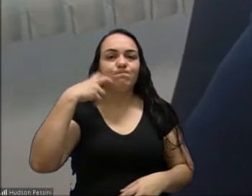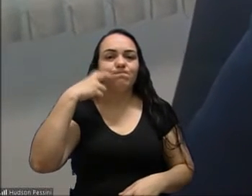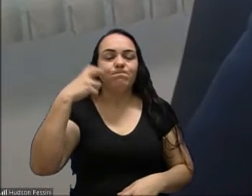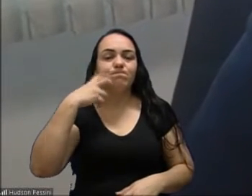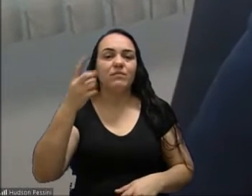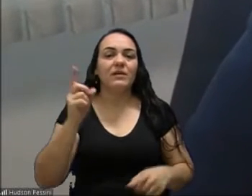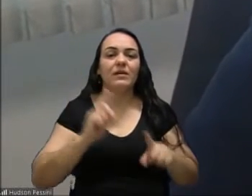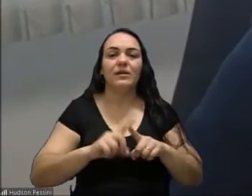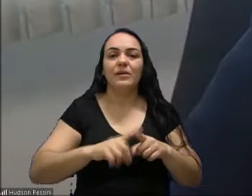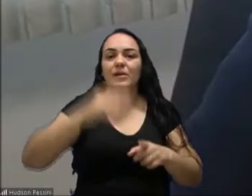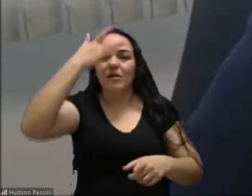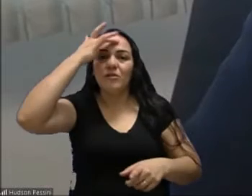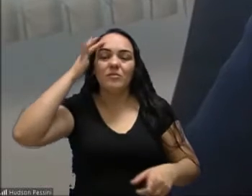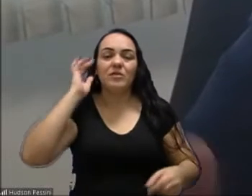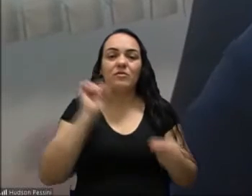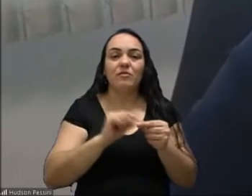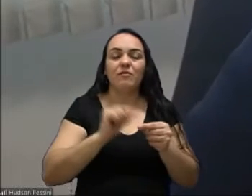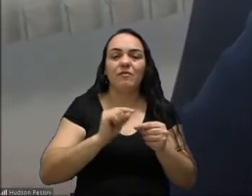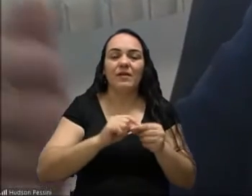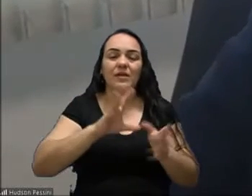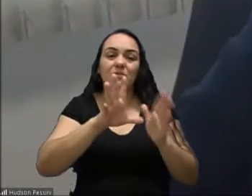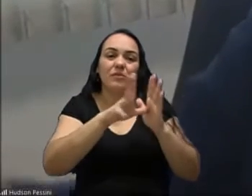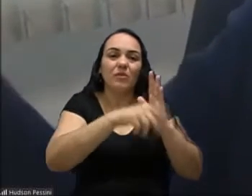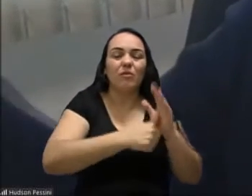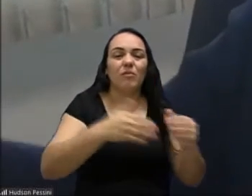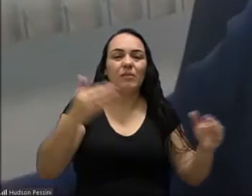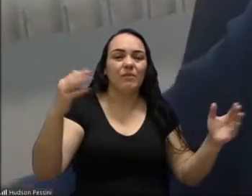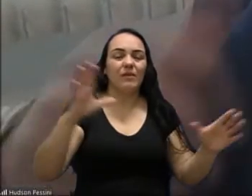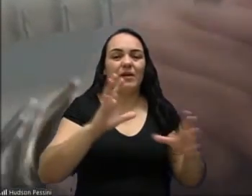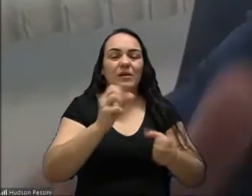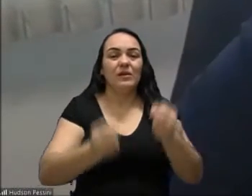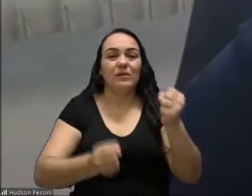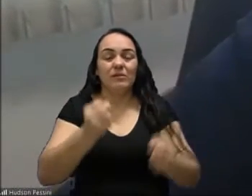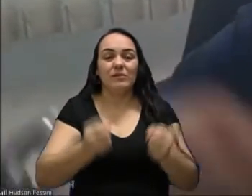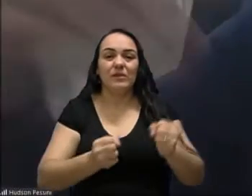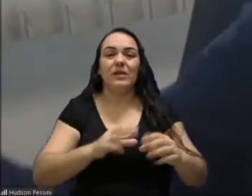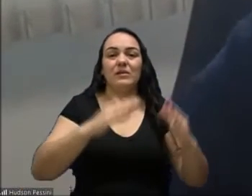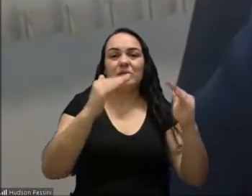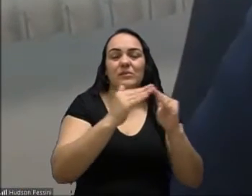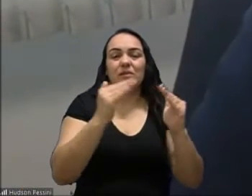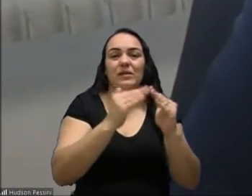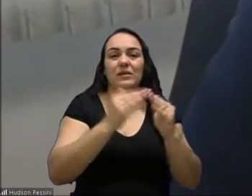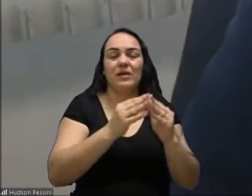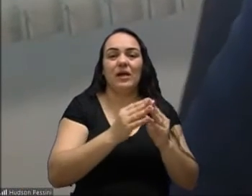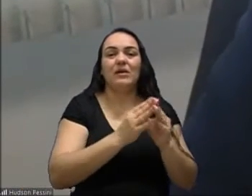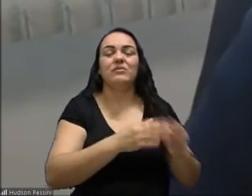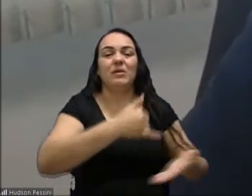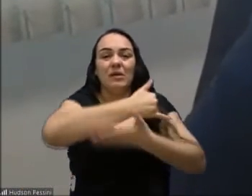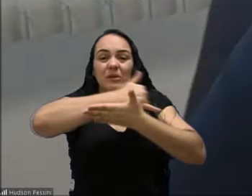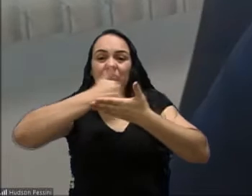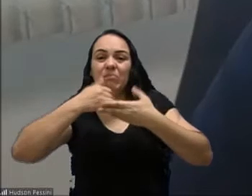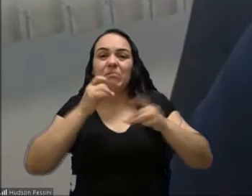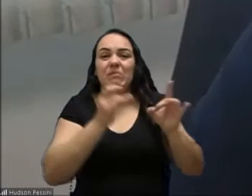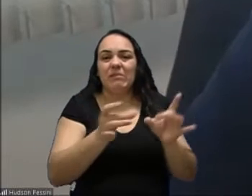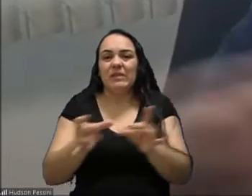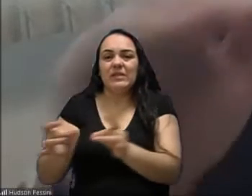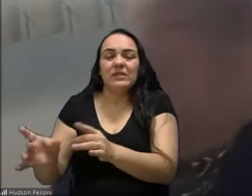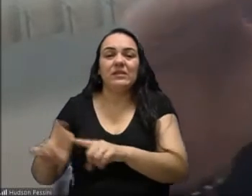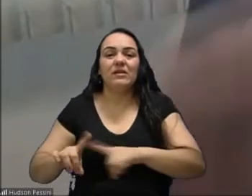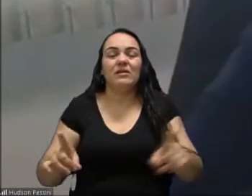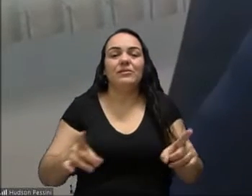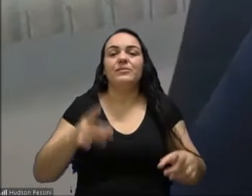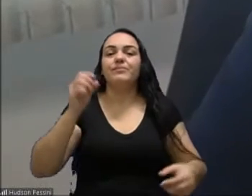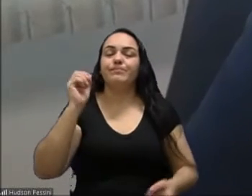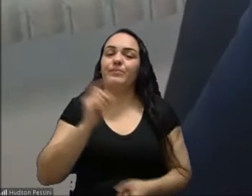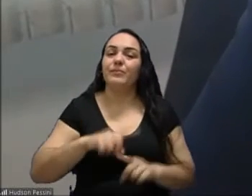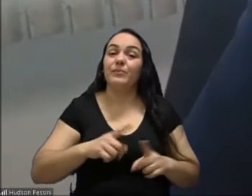pessoas hoje cometem as infrações roubam veículos roubam casas roubam fios roubam tudo traficam porque sabe que as leis hoje elas não